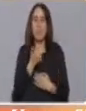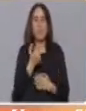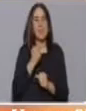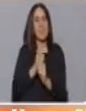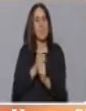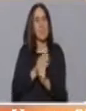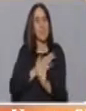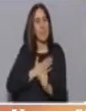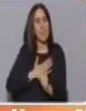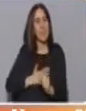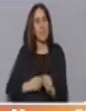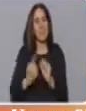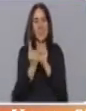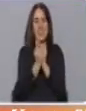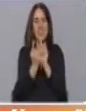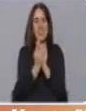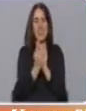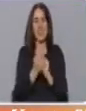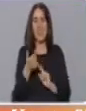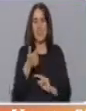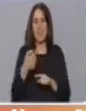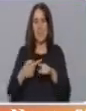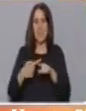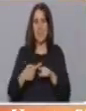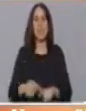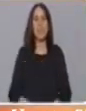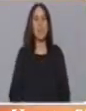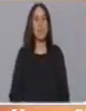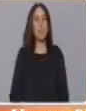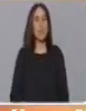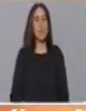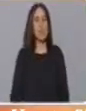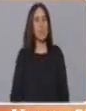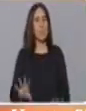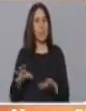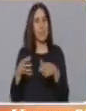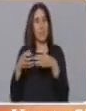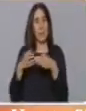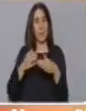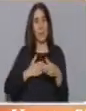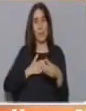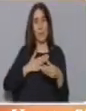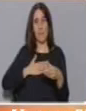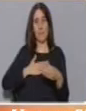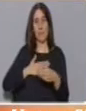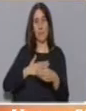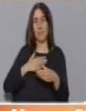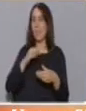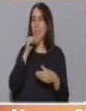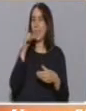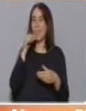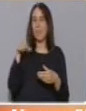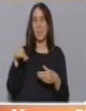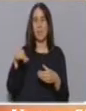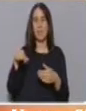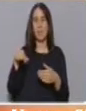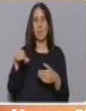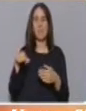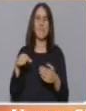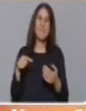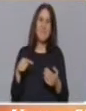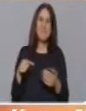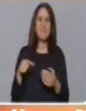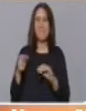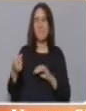nosso trabalho, toda a gente tem de ter connosco. Claro. A própria companhia está sempre a